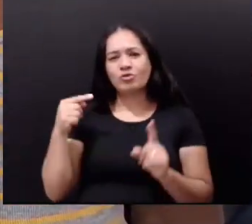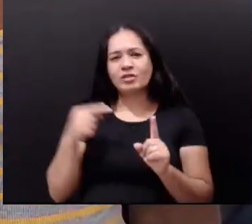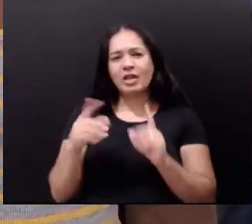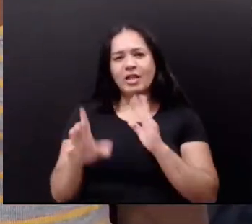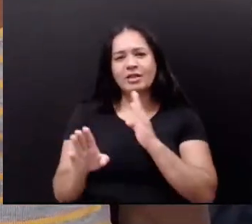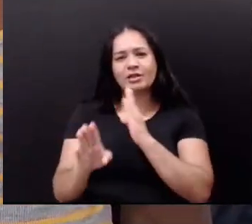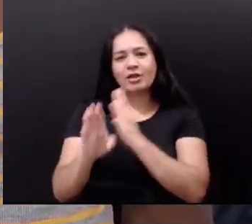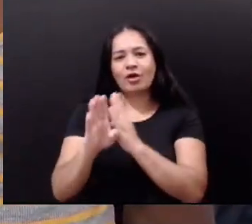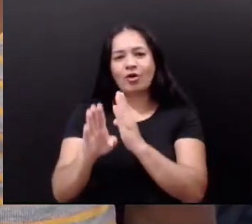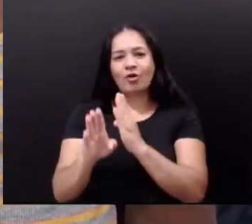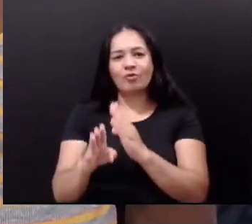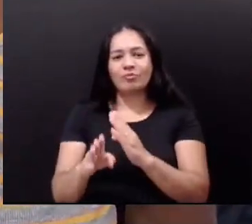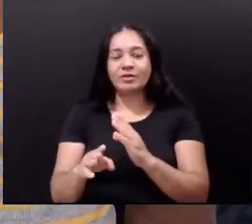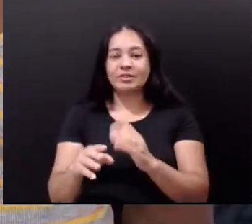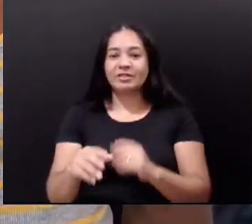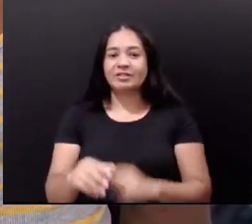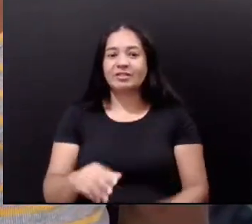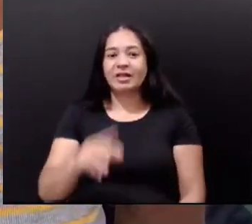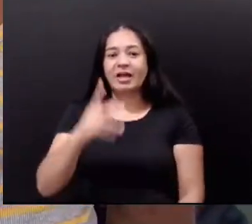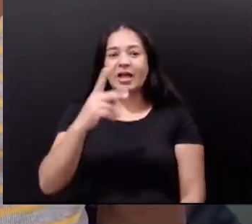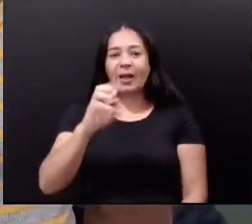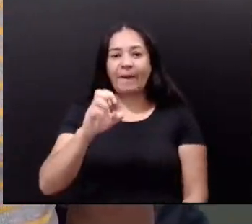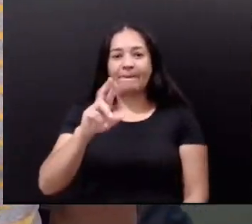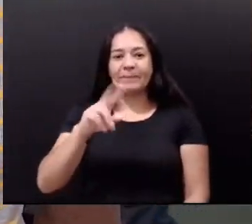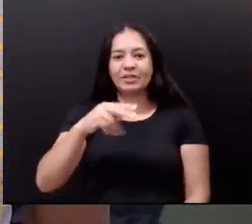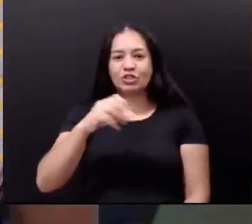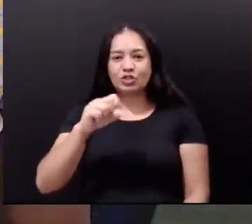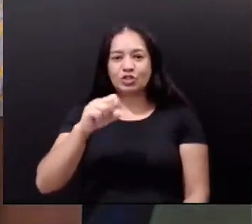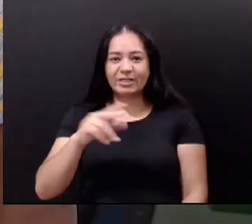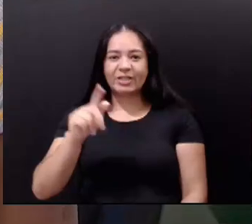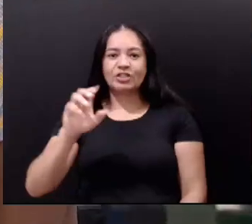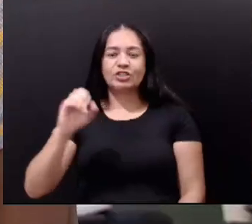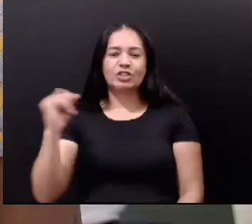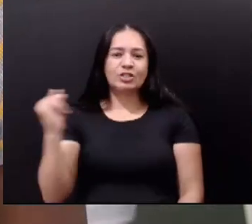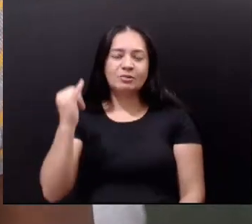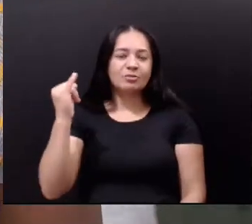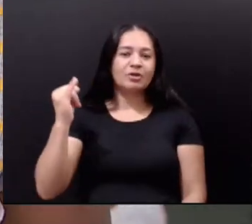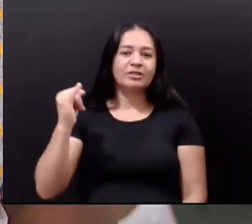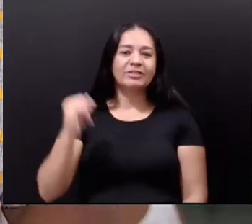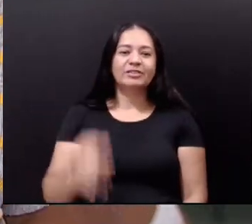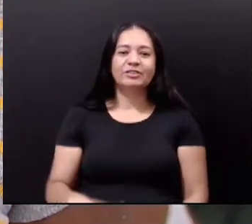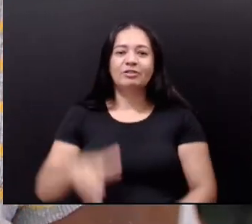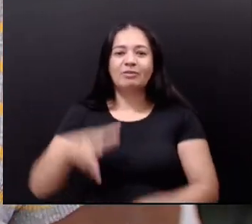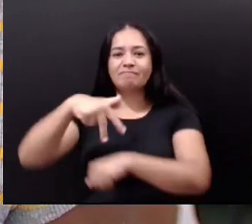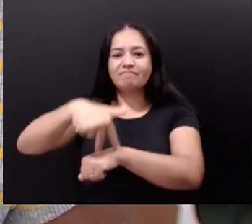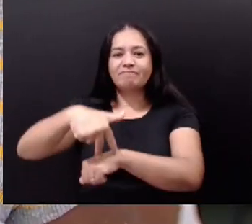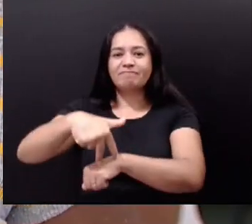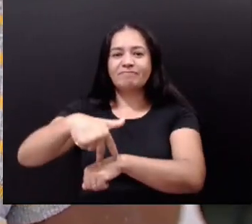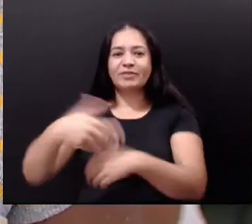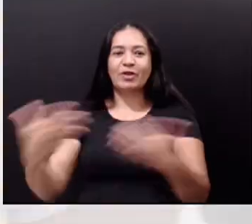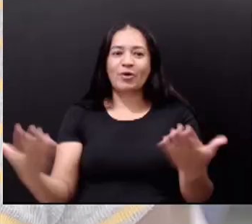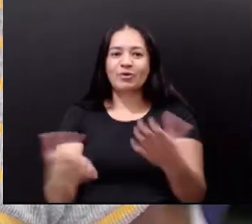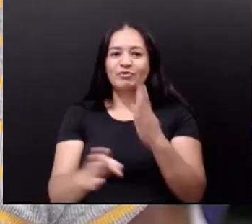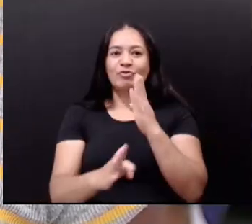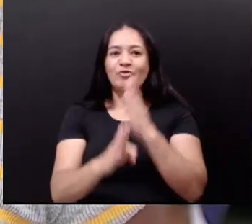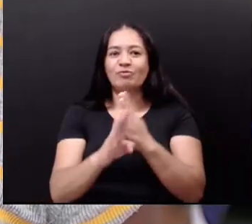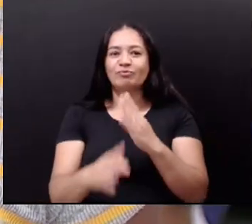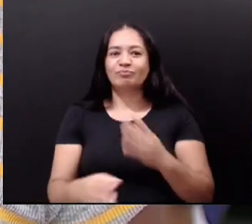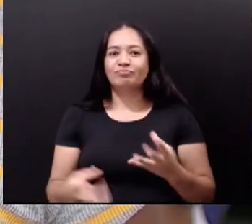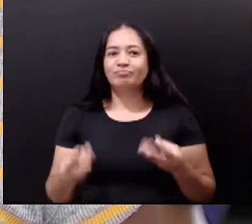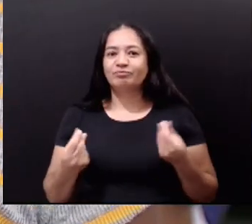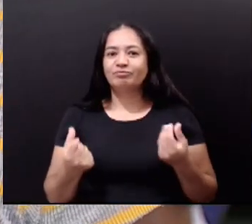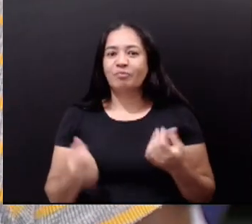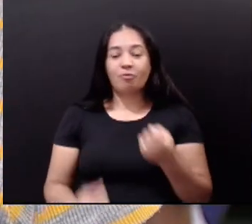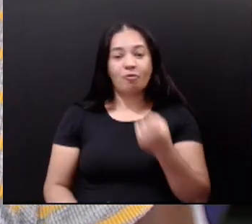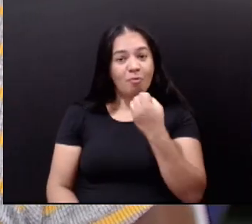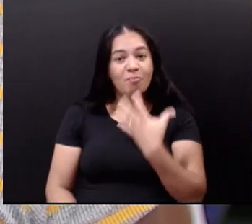personagem mais importante da sua vida. Como é que foi descobrir essa personagem hoje? Ah, foi assim, foi bom. Uma coisa assim